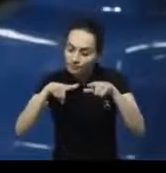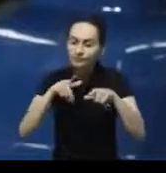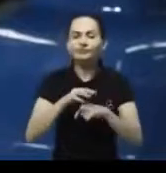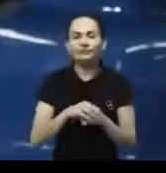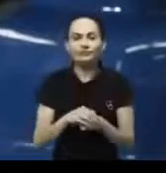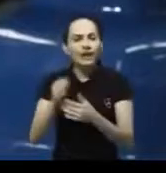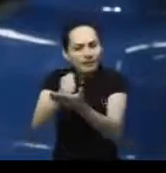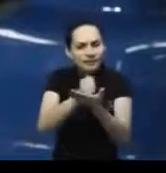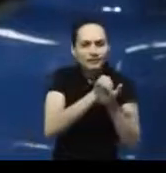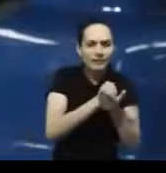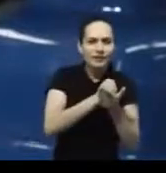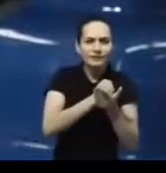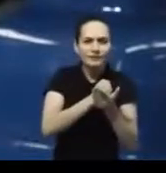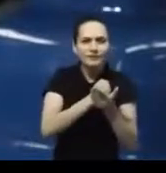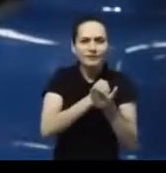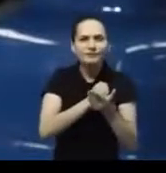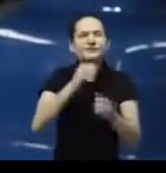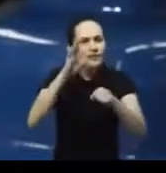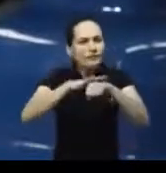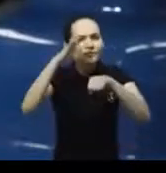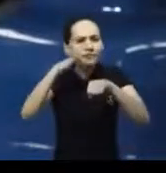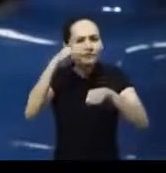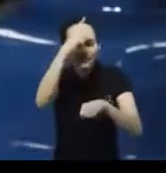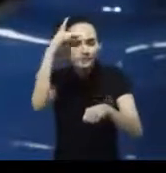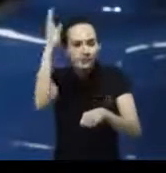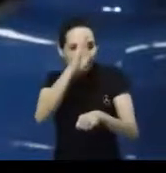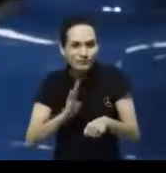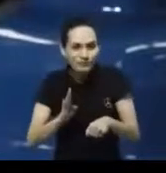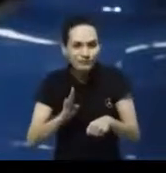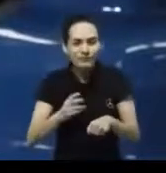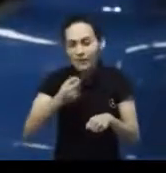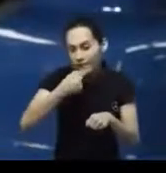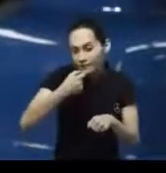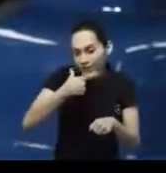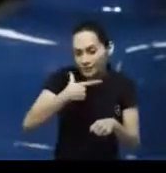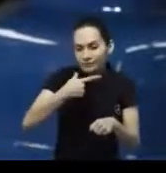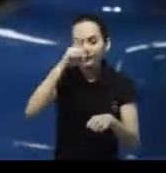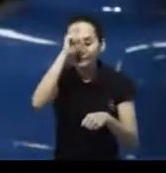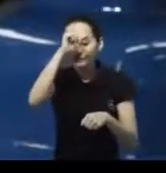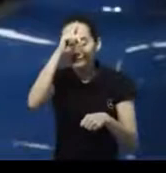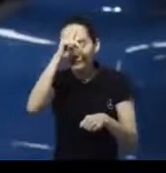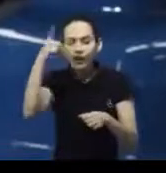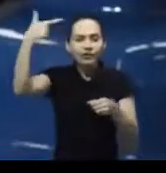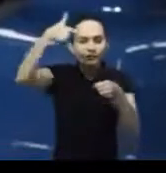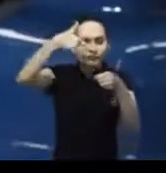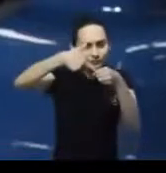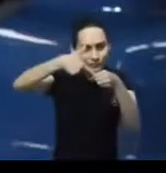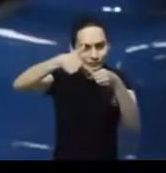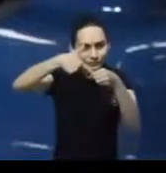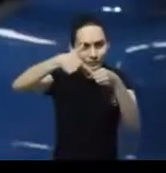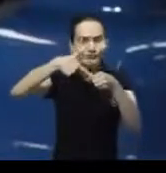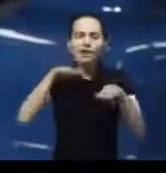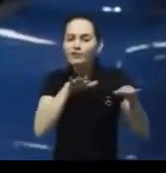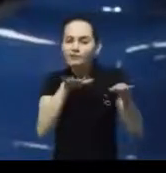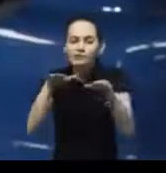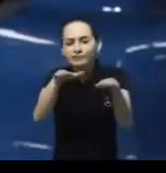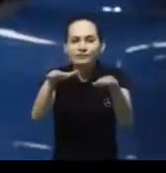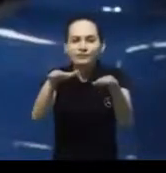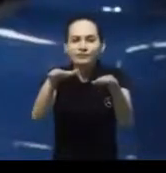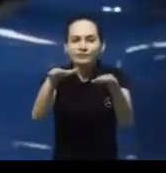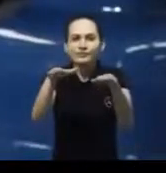200 milhões de brasileiros a comida na mesa o remédio no hospital combustível no posto a